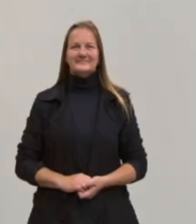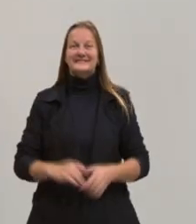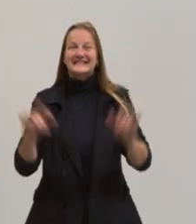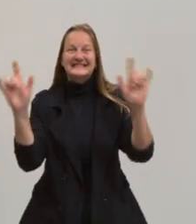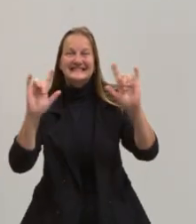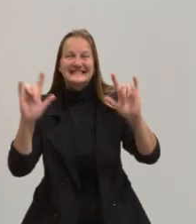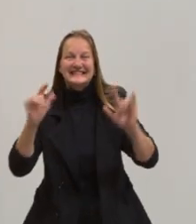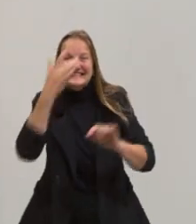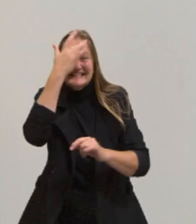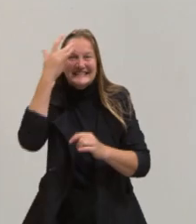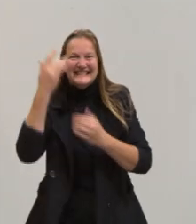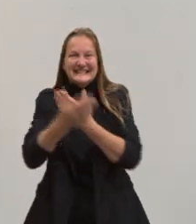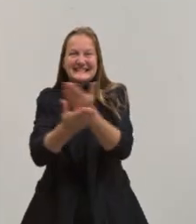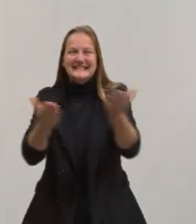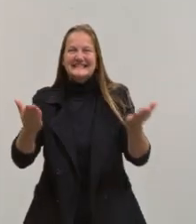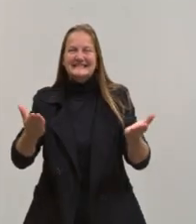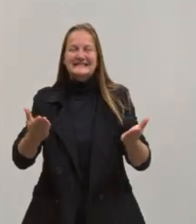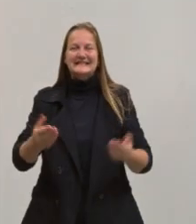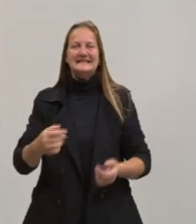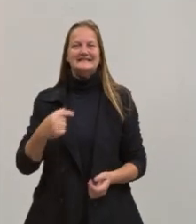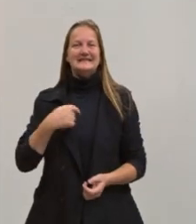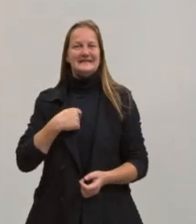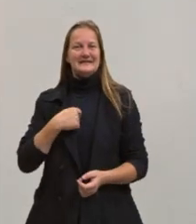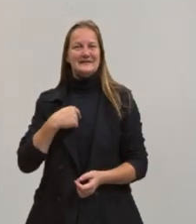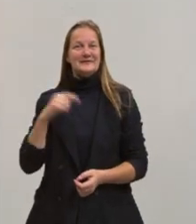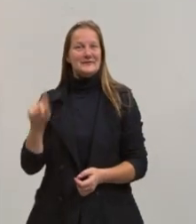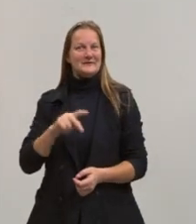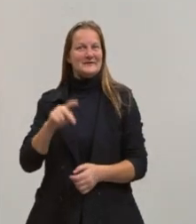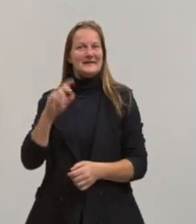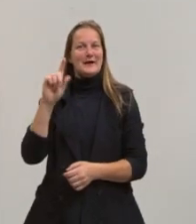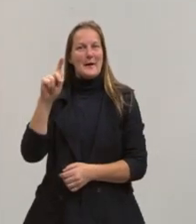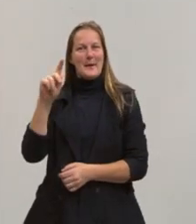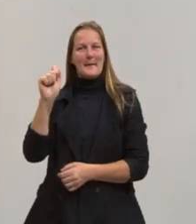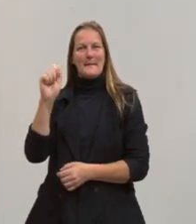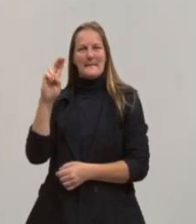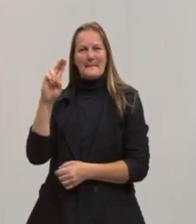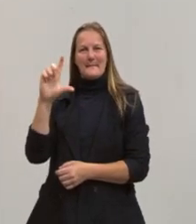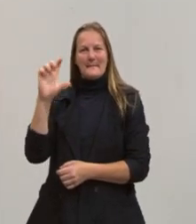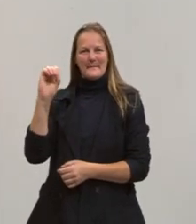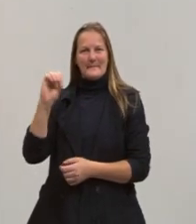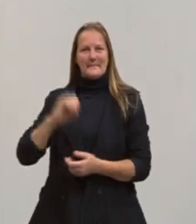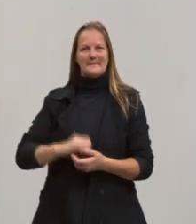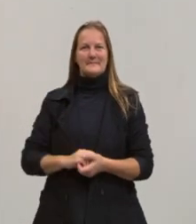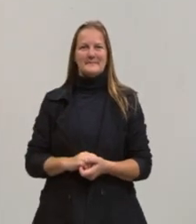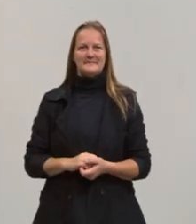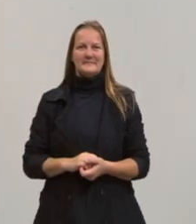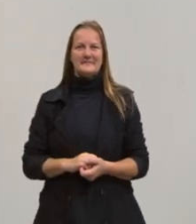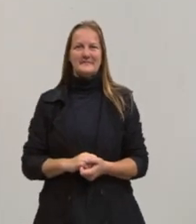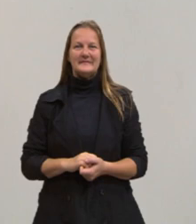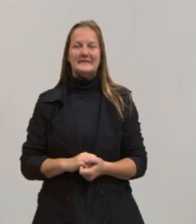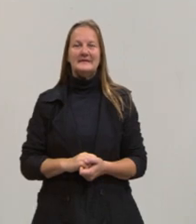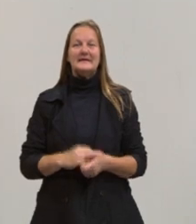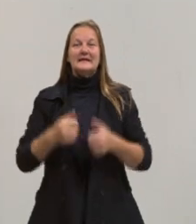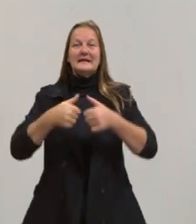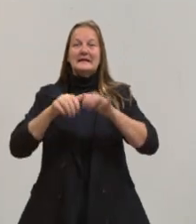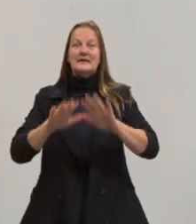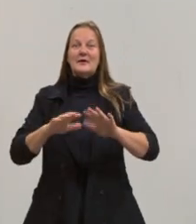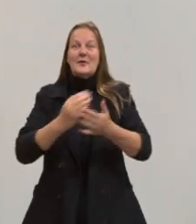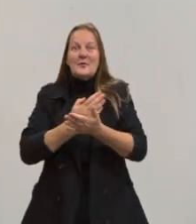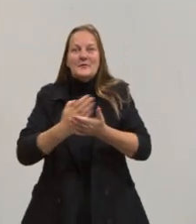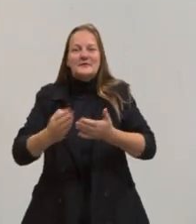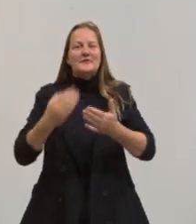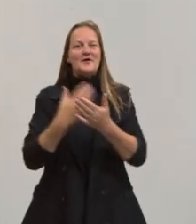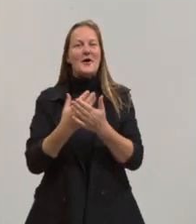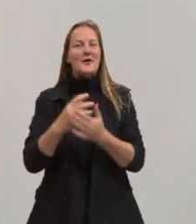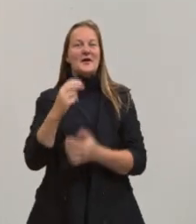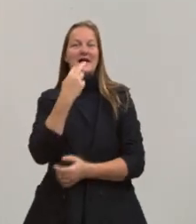oi hello people in english teacher Professor Paulo Ok estamos dando início a